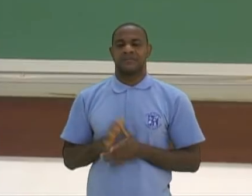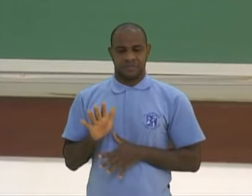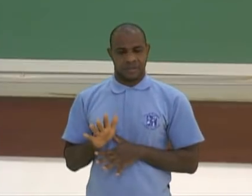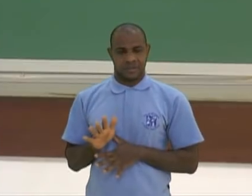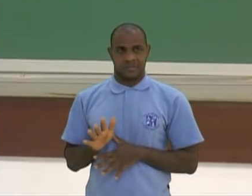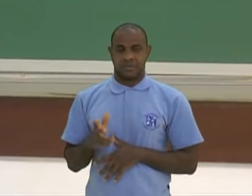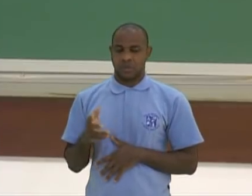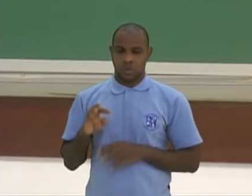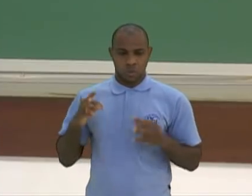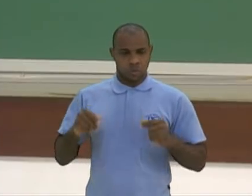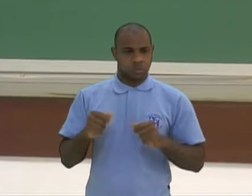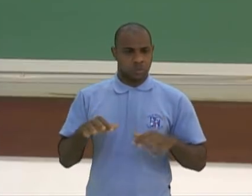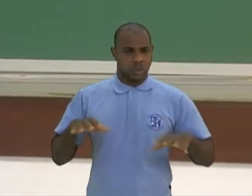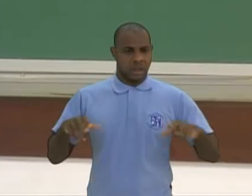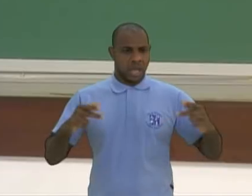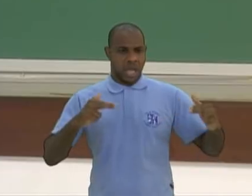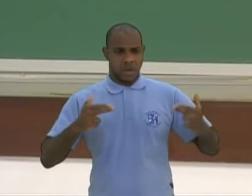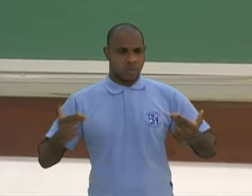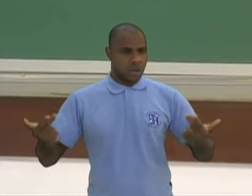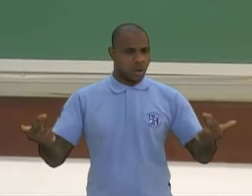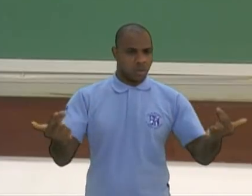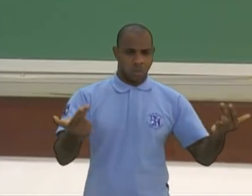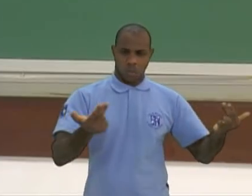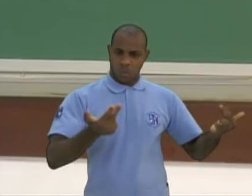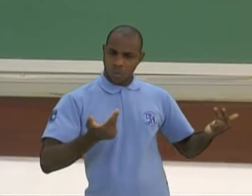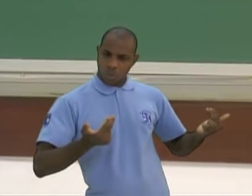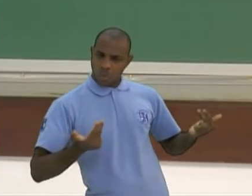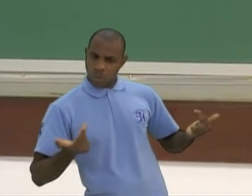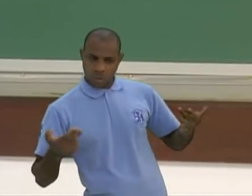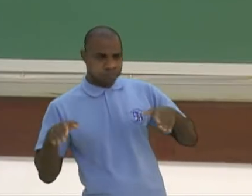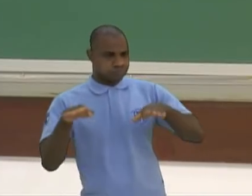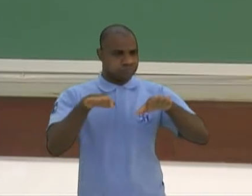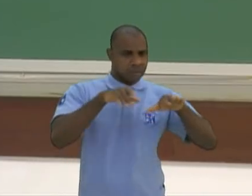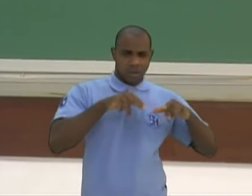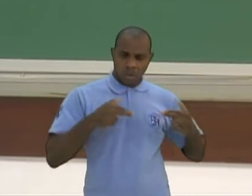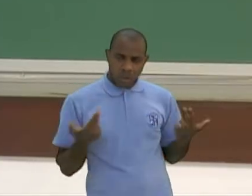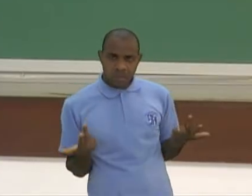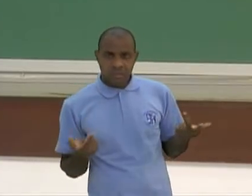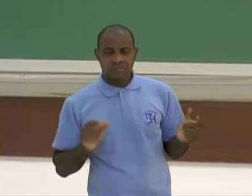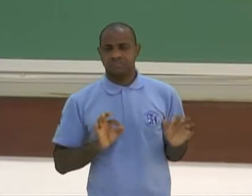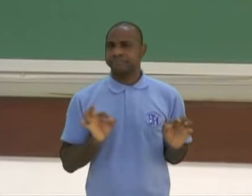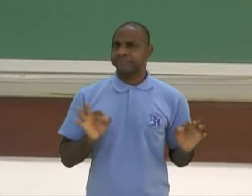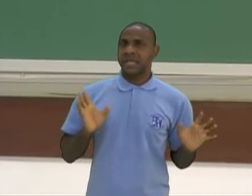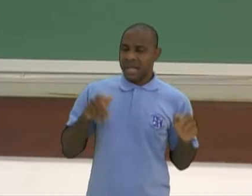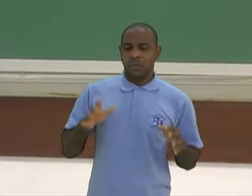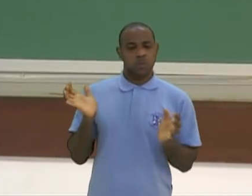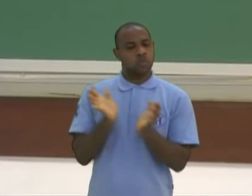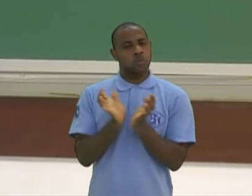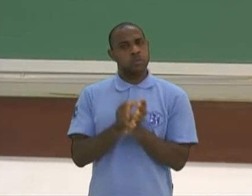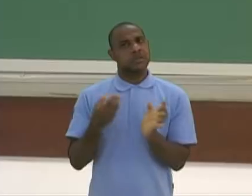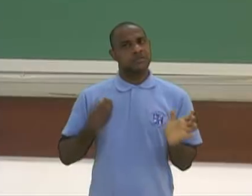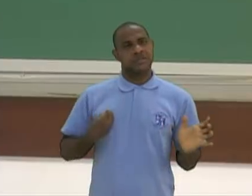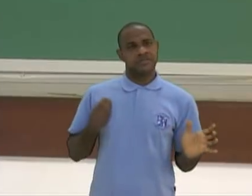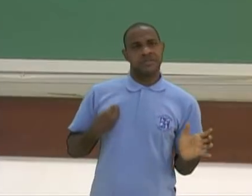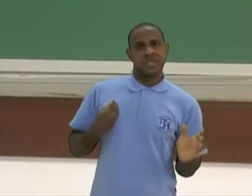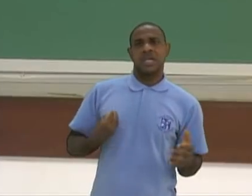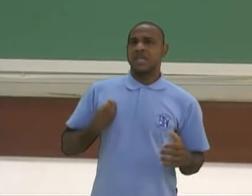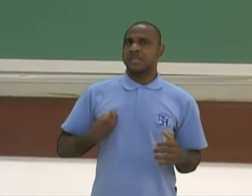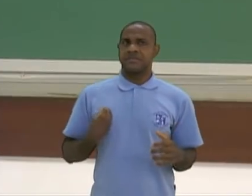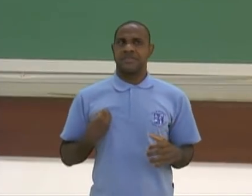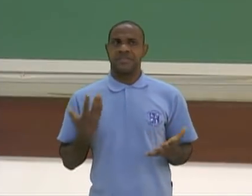igual, né, tomando todo esse cuidado, em geral, guardando as medidas proporções, eram grupos que viviam de forma